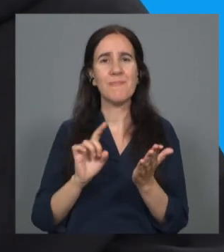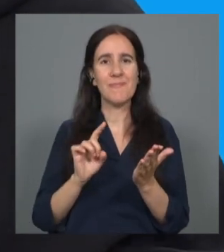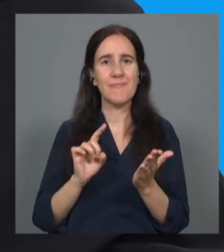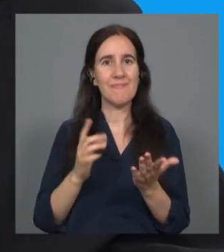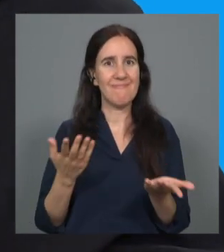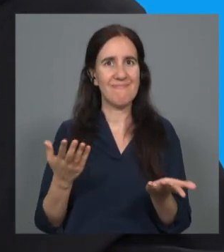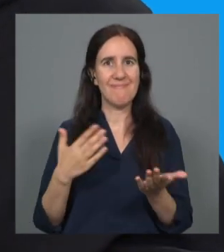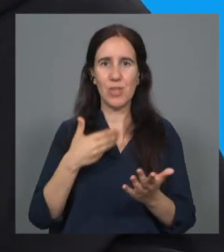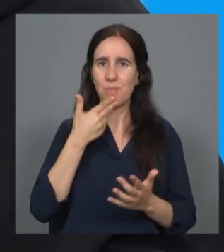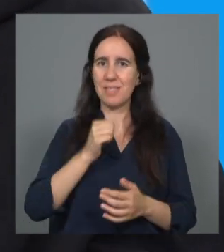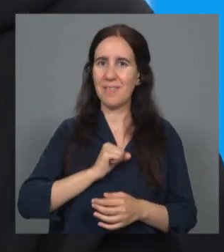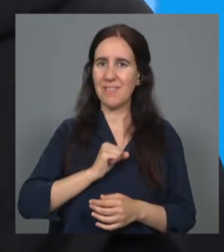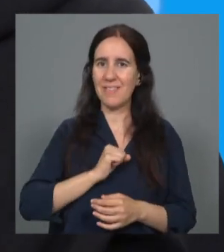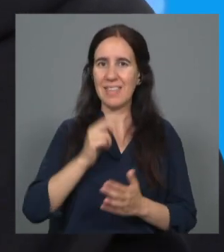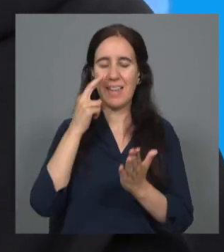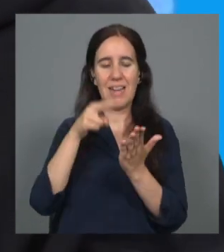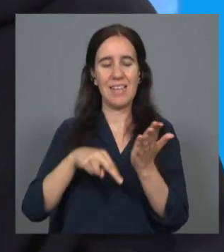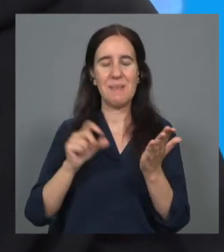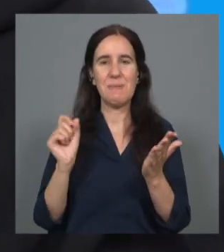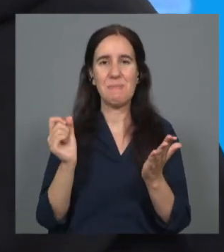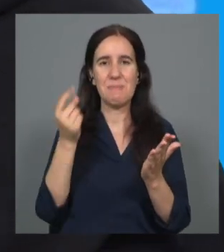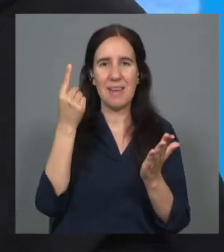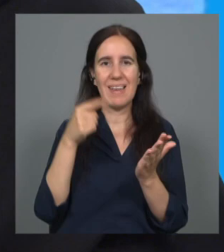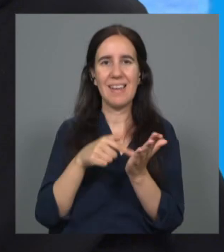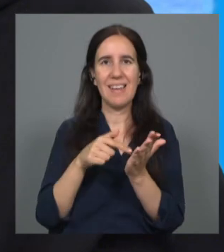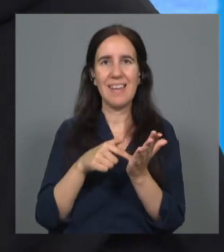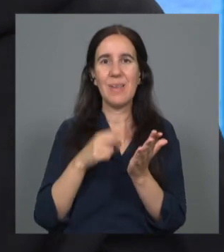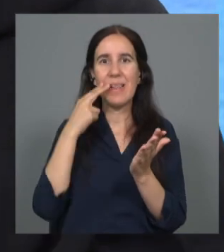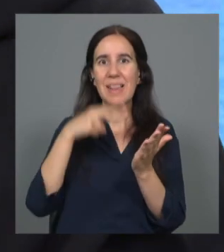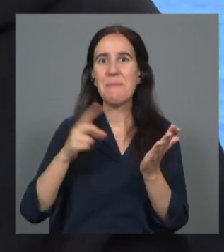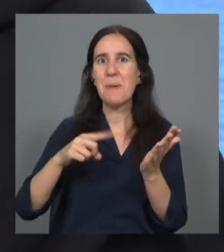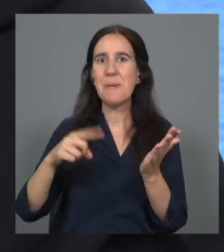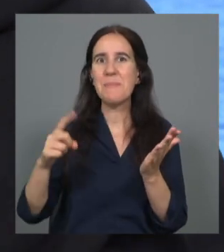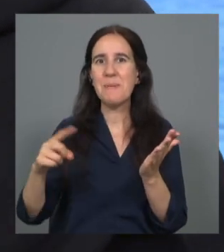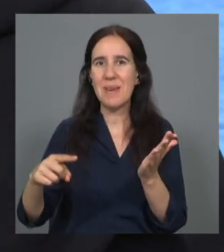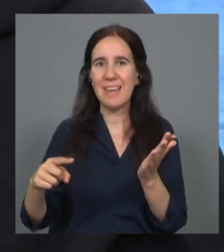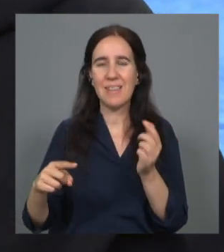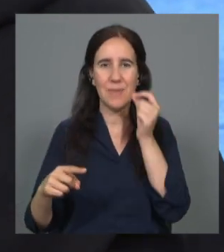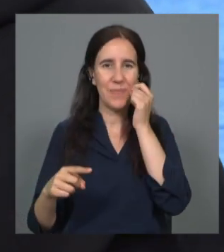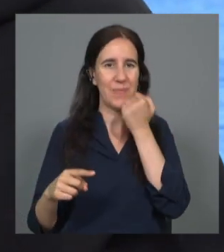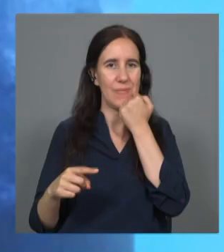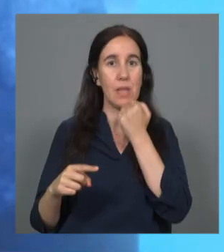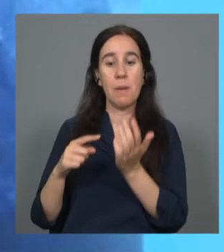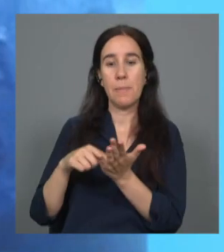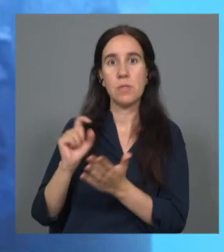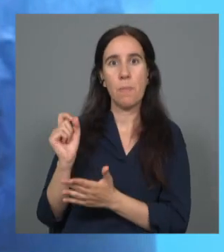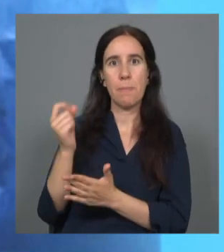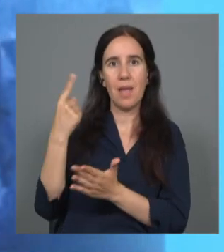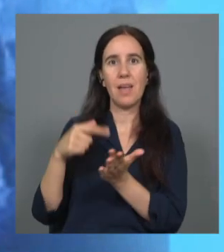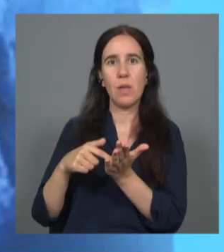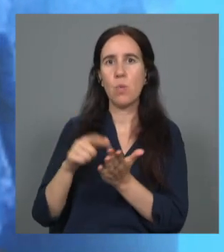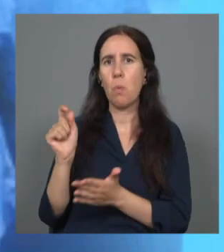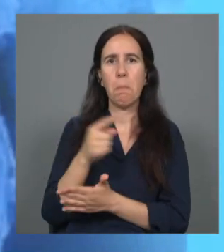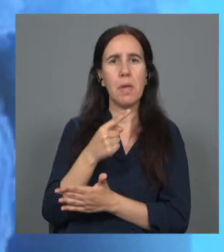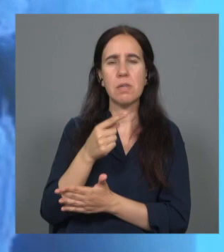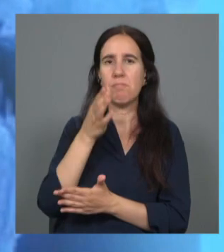a minha experiência, quando eu li pela primeira vez, eu li mais vezes, mas a primeira vez eu demorei nem sequer um mês para